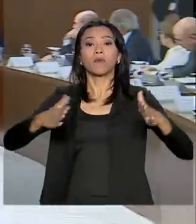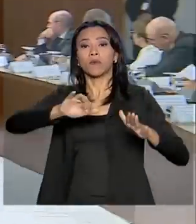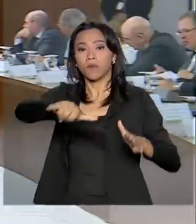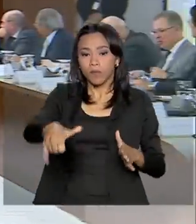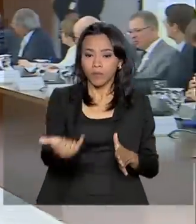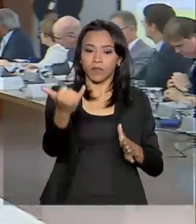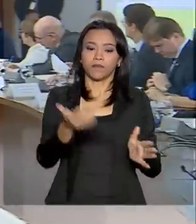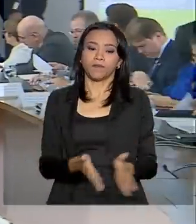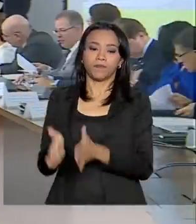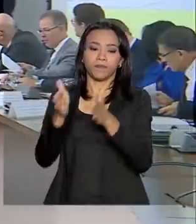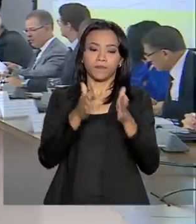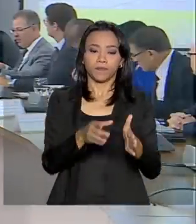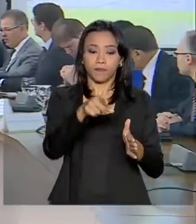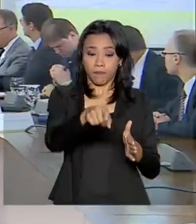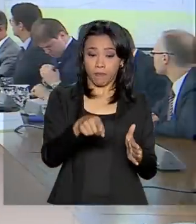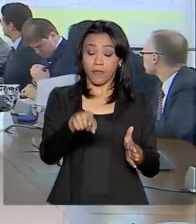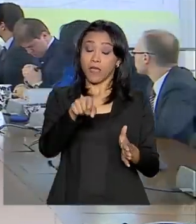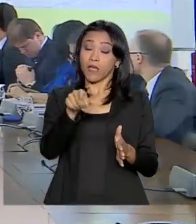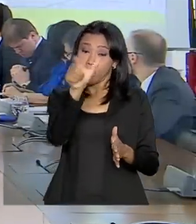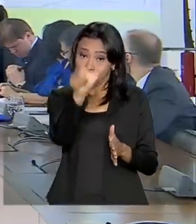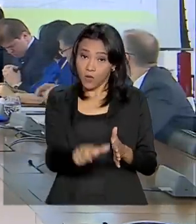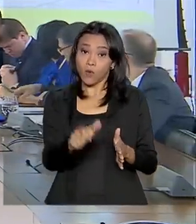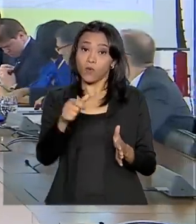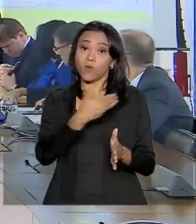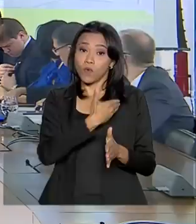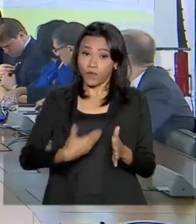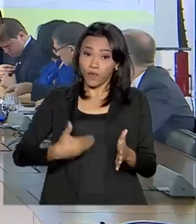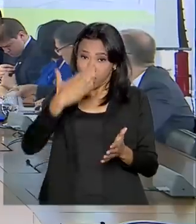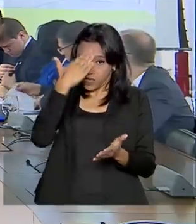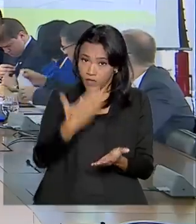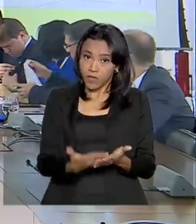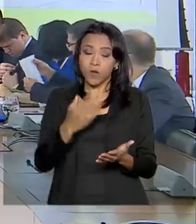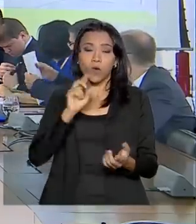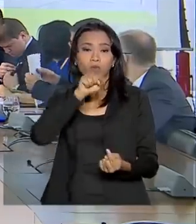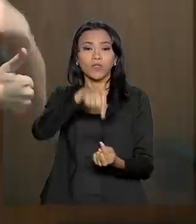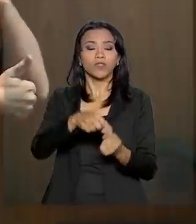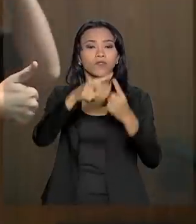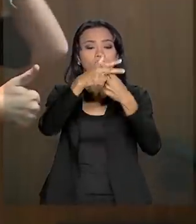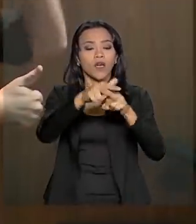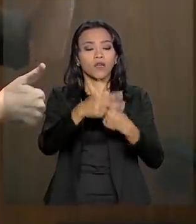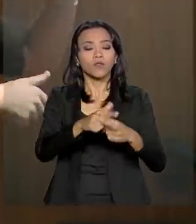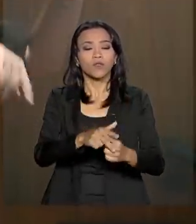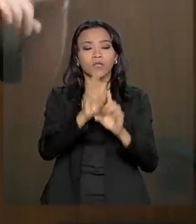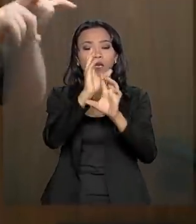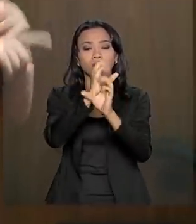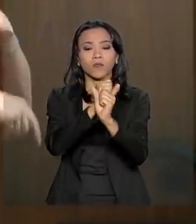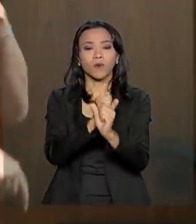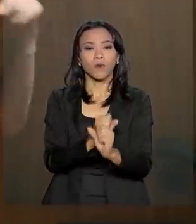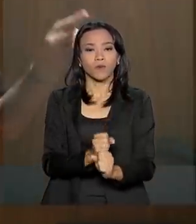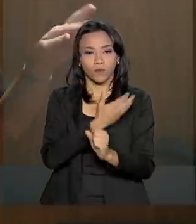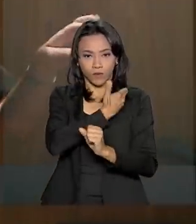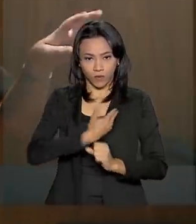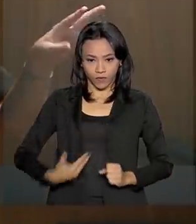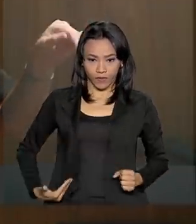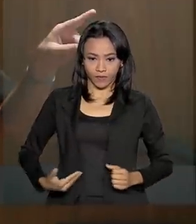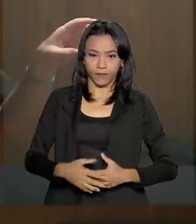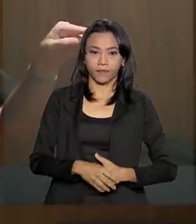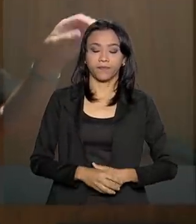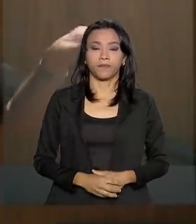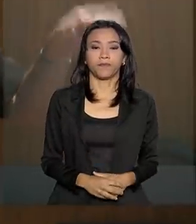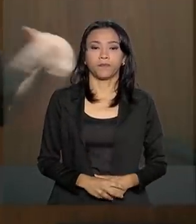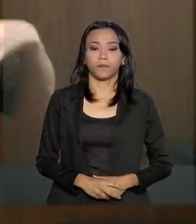da Previdência é a principal aposta do governo para ajustar as contas públicas. É o primeiro e maior desafio a ser